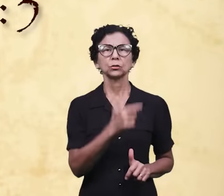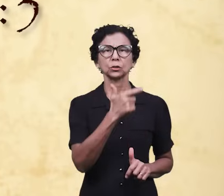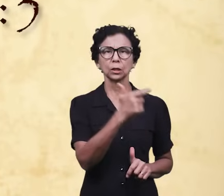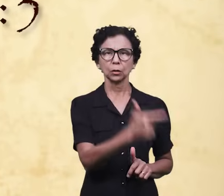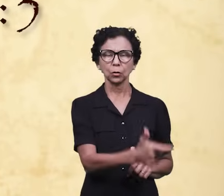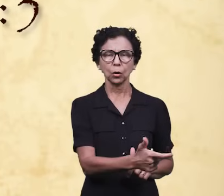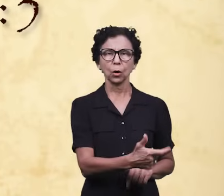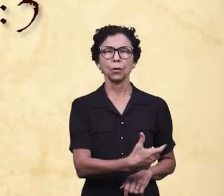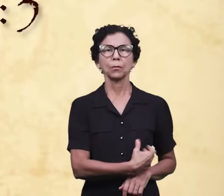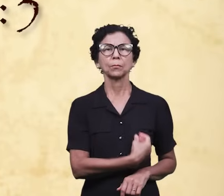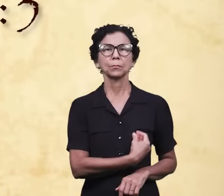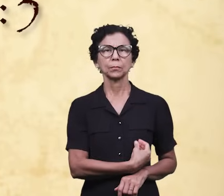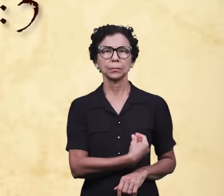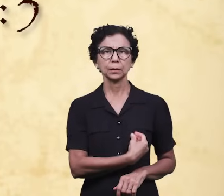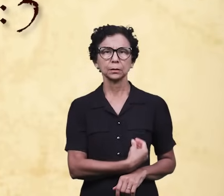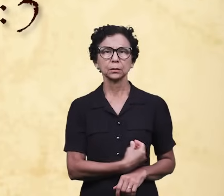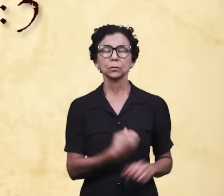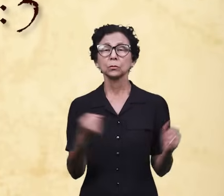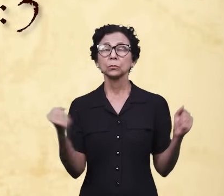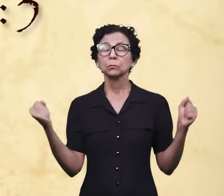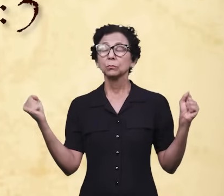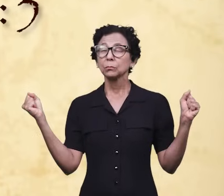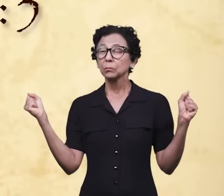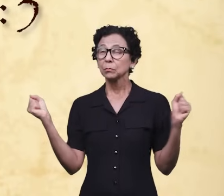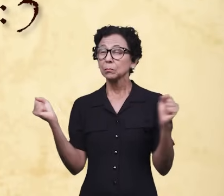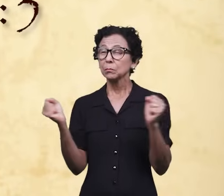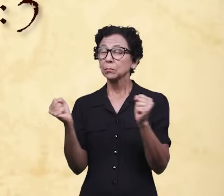Coisas gloriosas se dizem de ti,